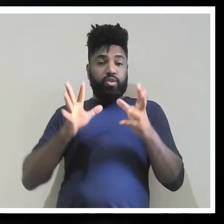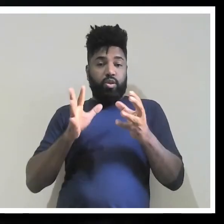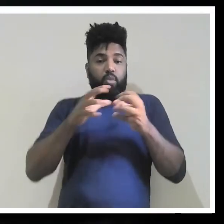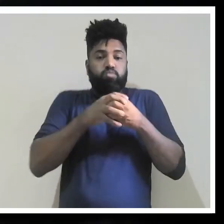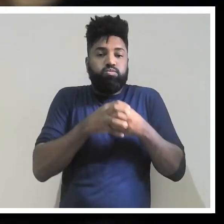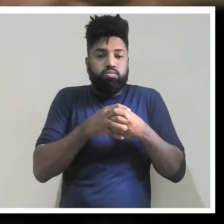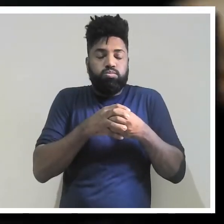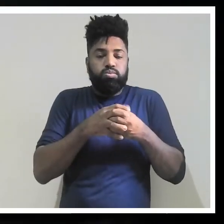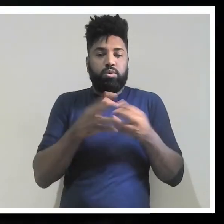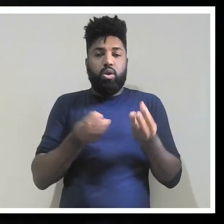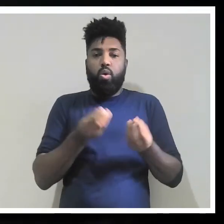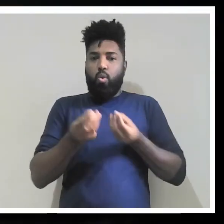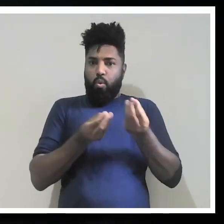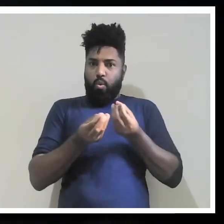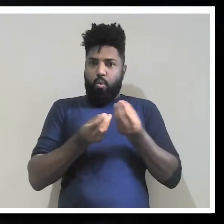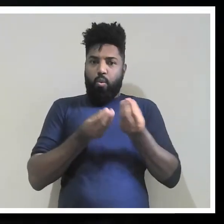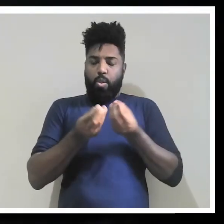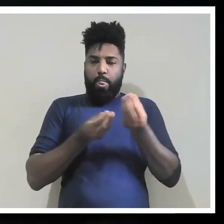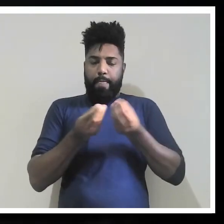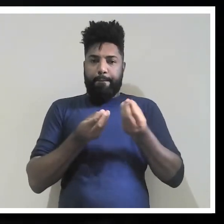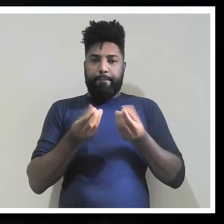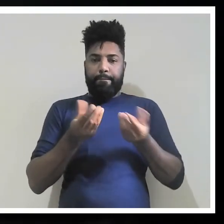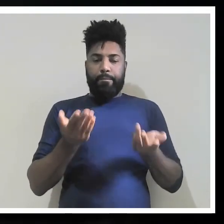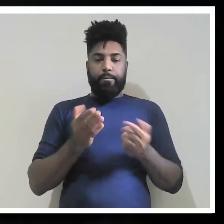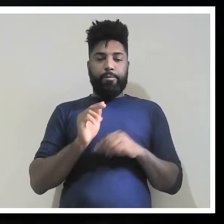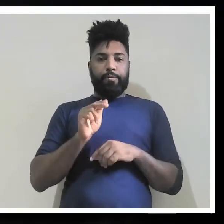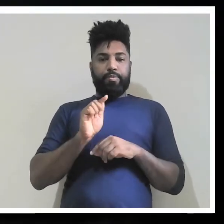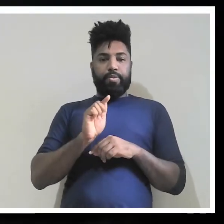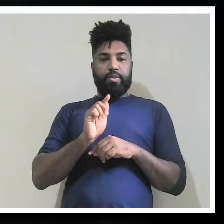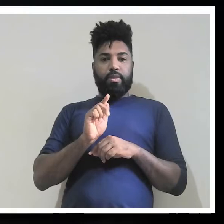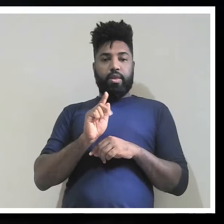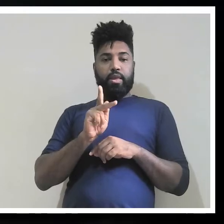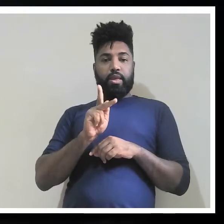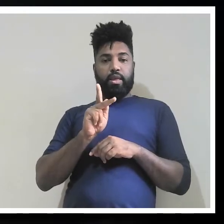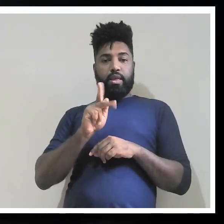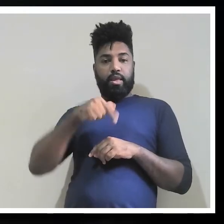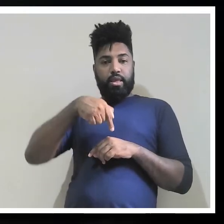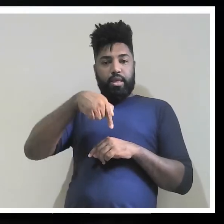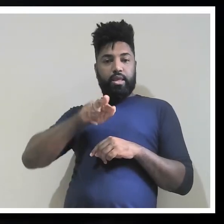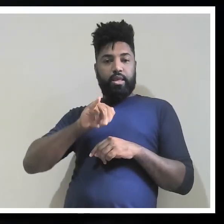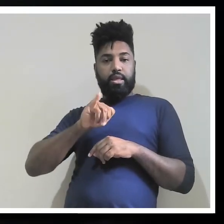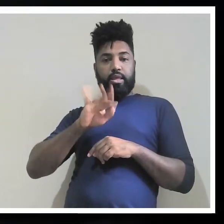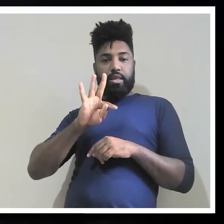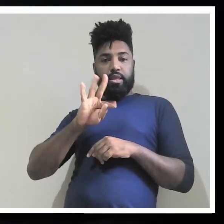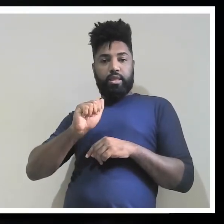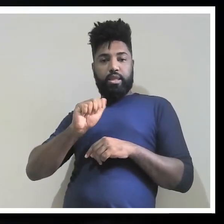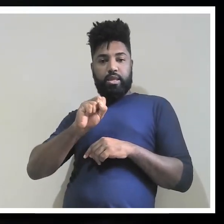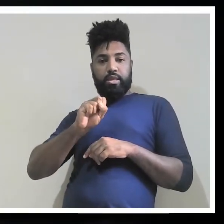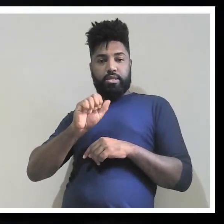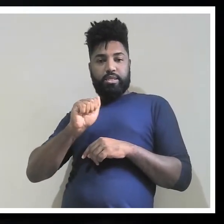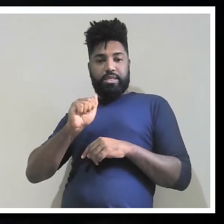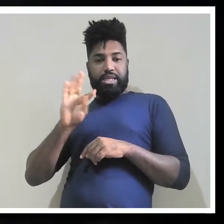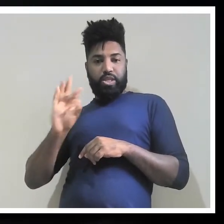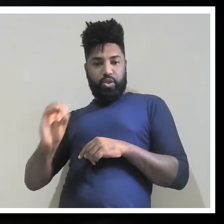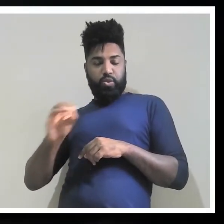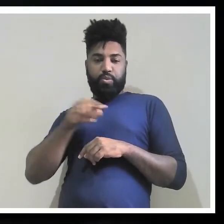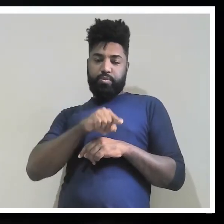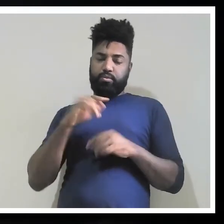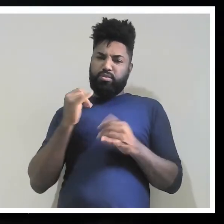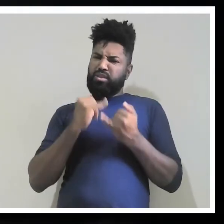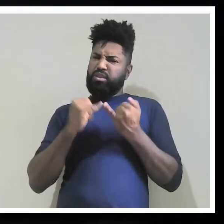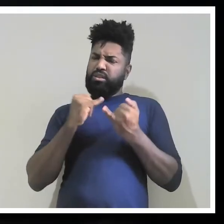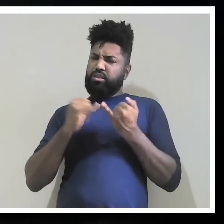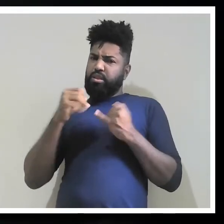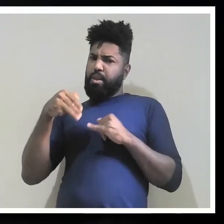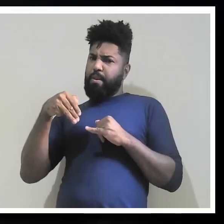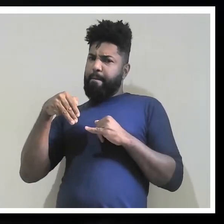o seguinte conjunto: um Kitasato, que é essa vidraria aqui, parece muito um Erlenmeyer, mas as paredes dele em geral são bem mais